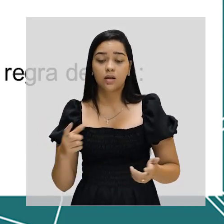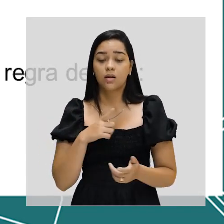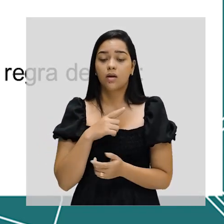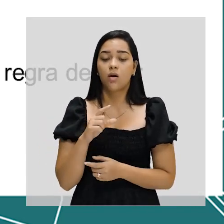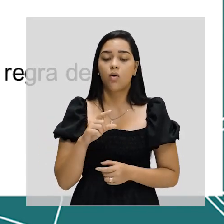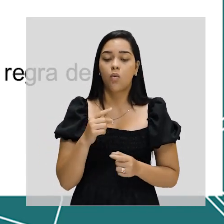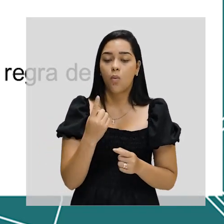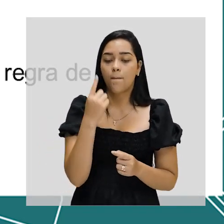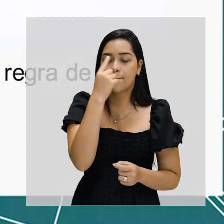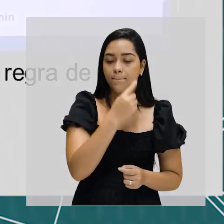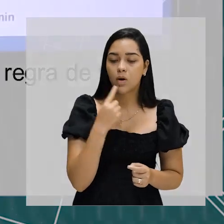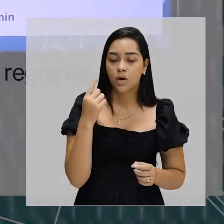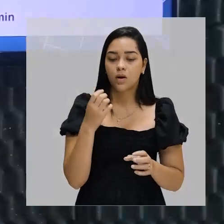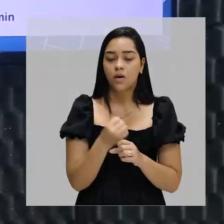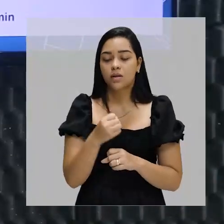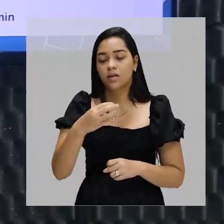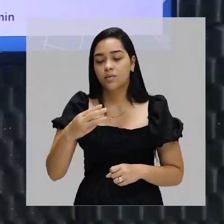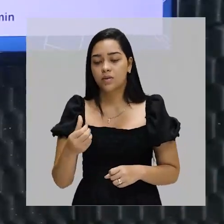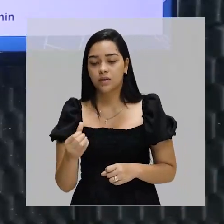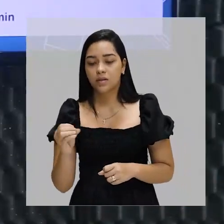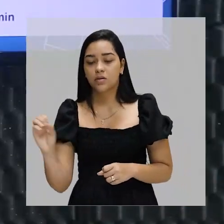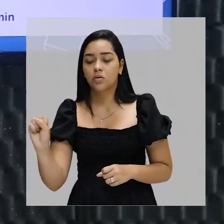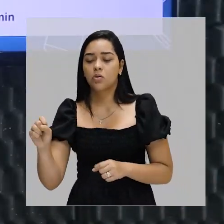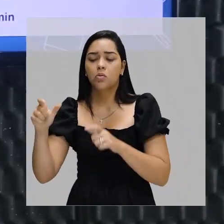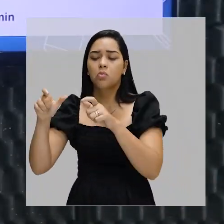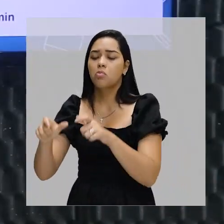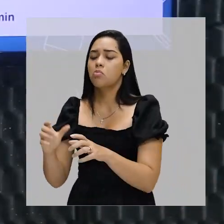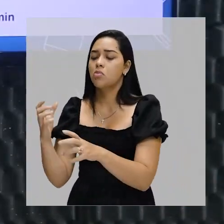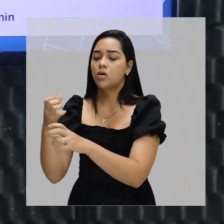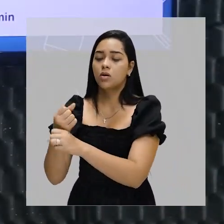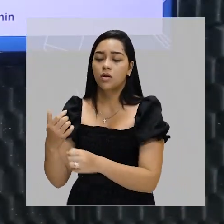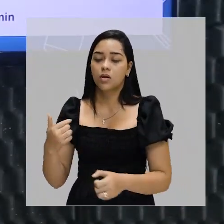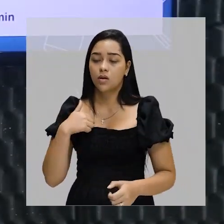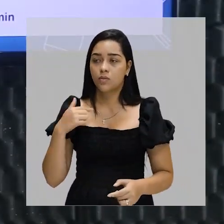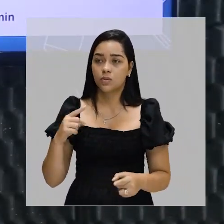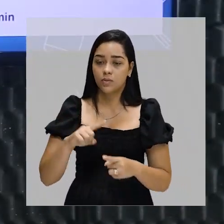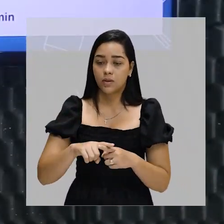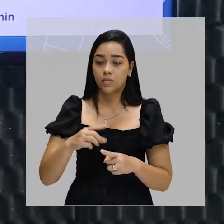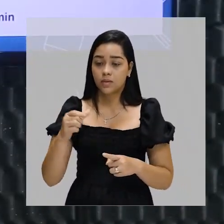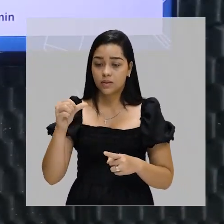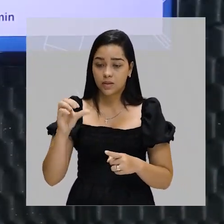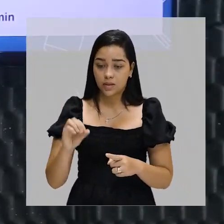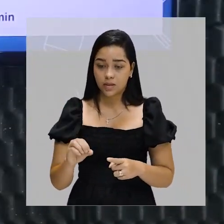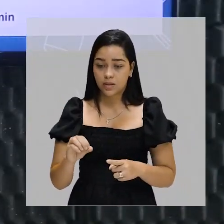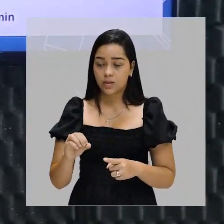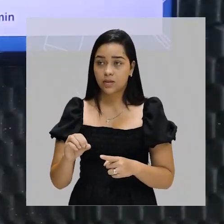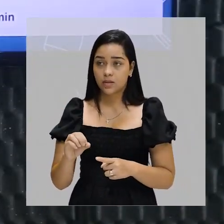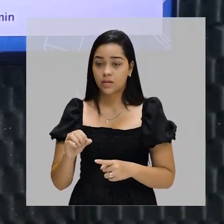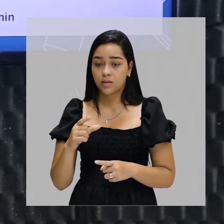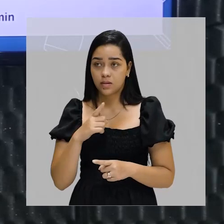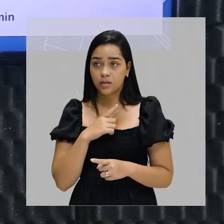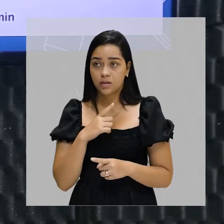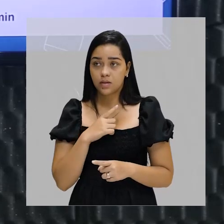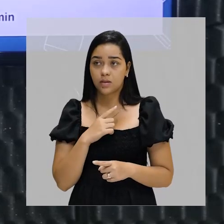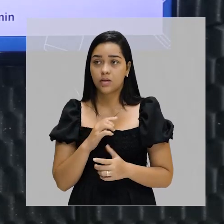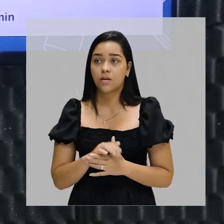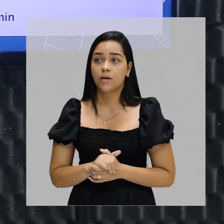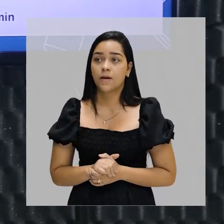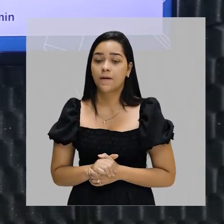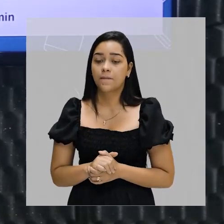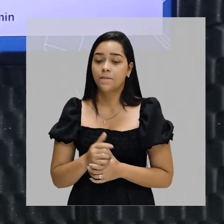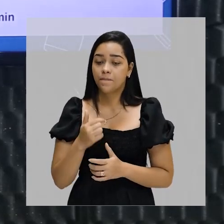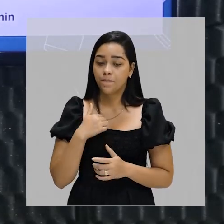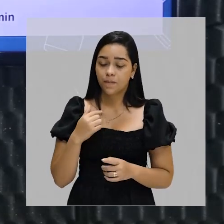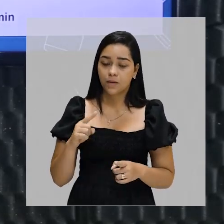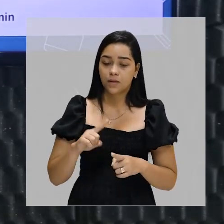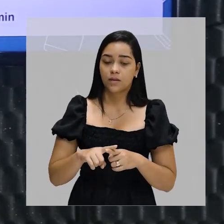a 3.600 segundos. De onde vem esse resultado? Eu multipliquei 60 por 60. 1 hora, 60 minutos.